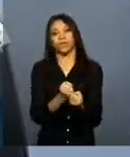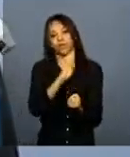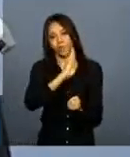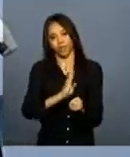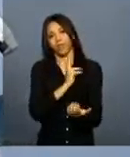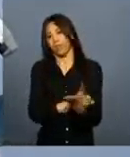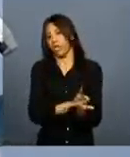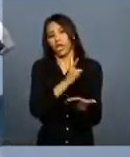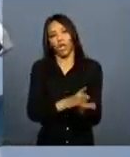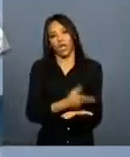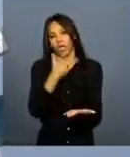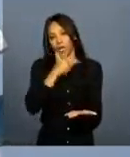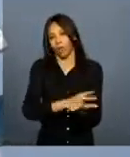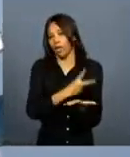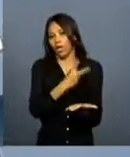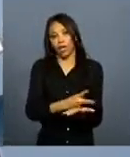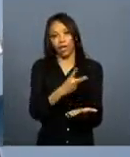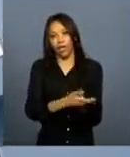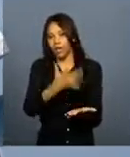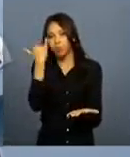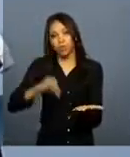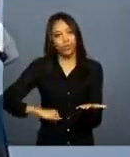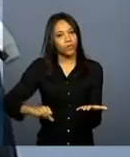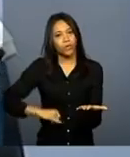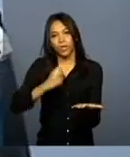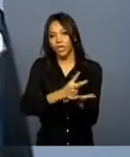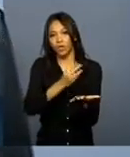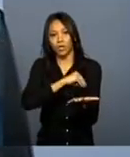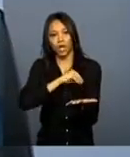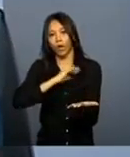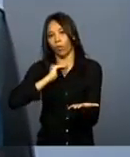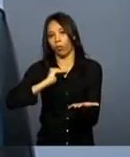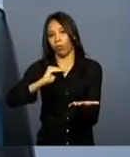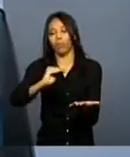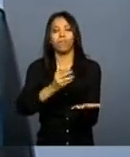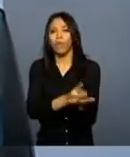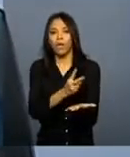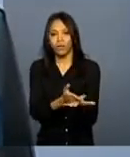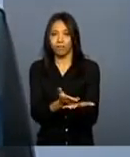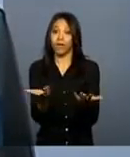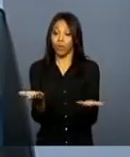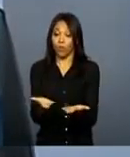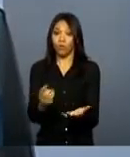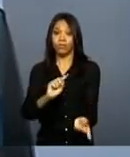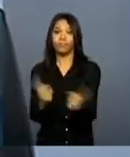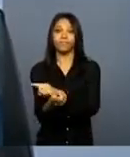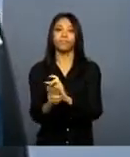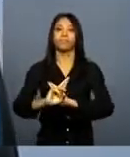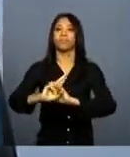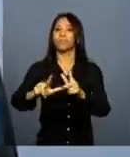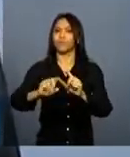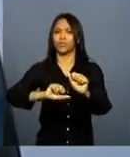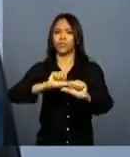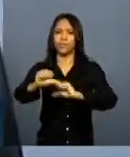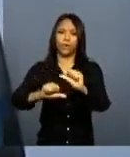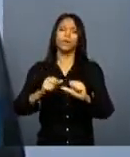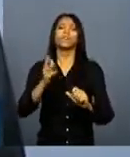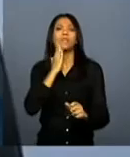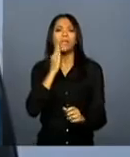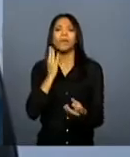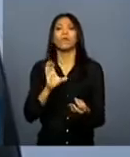sempre sonhou, não só o sonho de cada um individual, mas o nosso sonho, né, de projeto, que é um projeto de convivência com o semiárido,